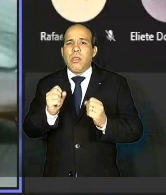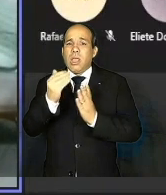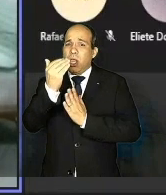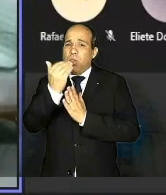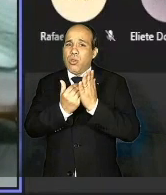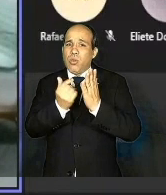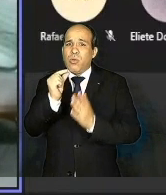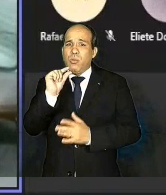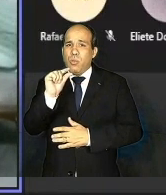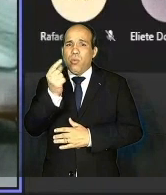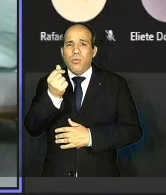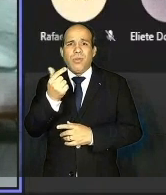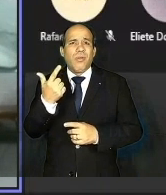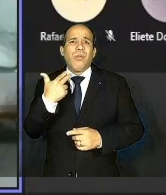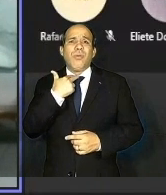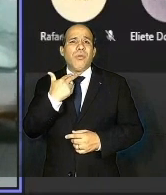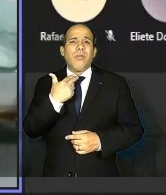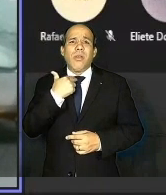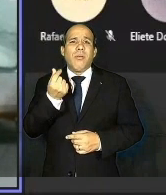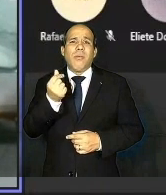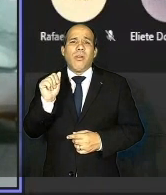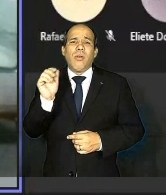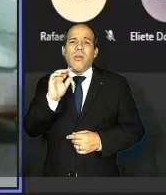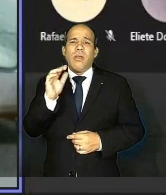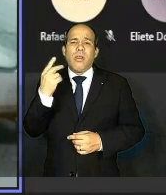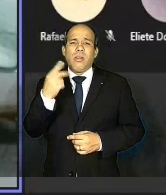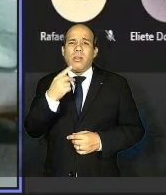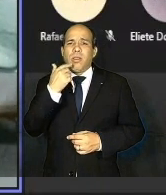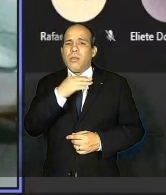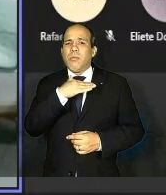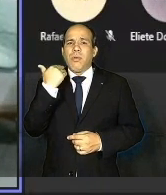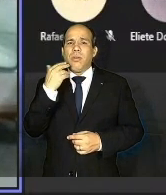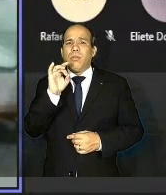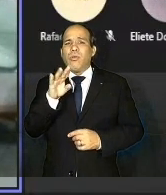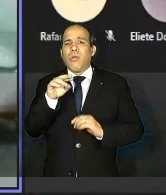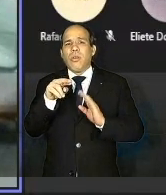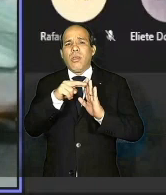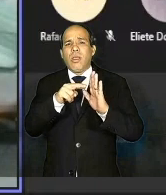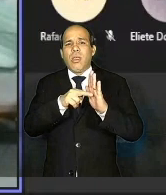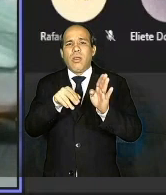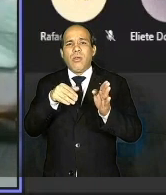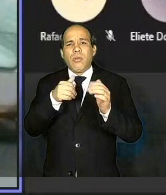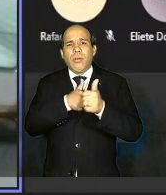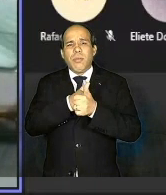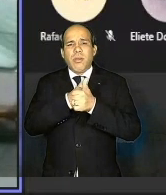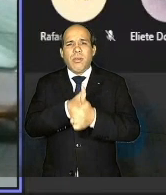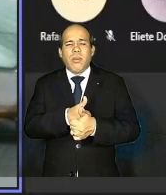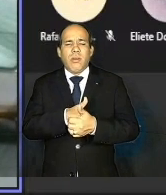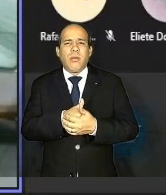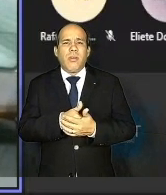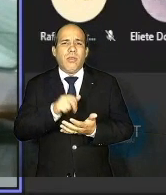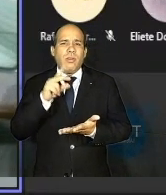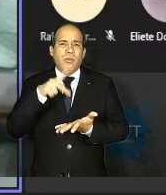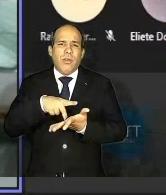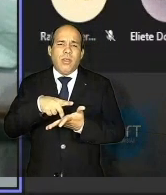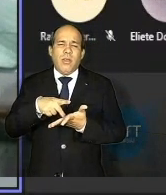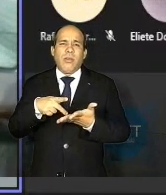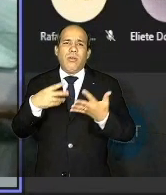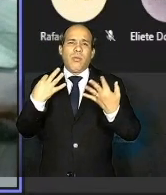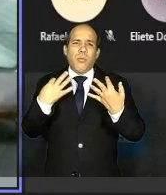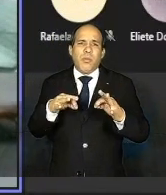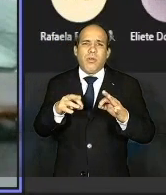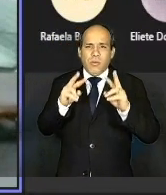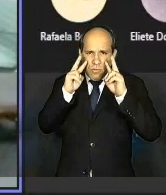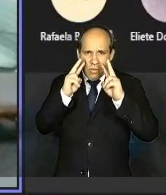relator tivesse condições, né, de reduzir um pouco, porque não tem preço, né, a morte. Sim. Apenas são parâmetros